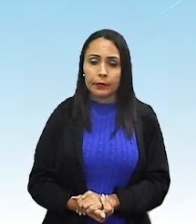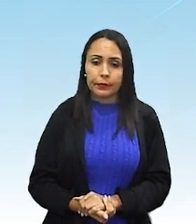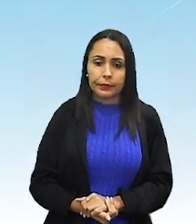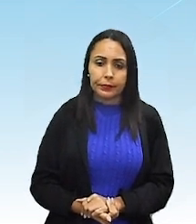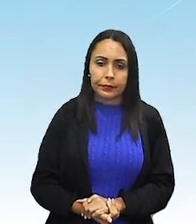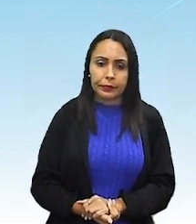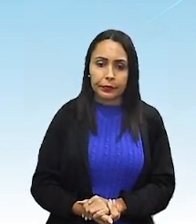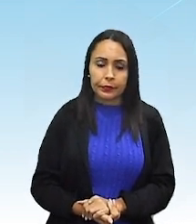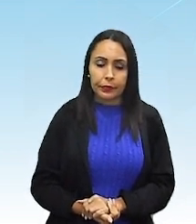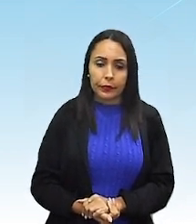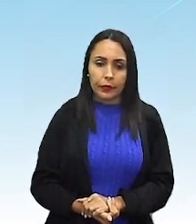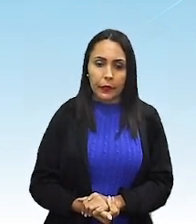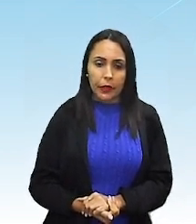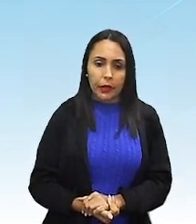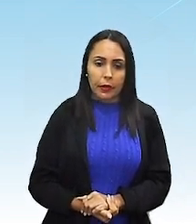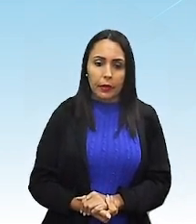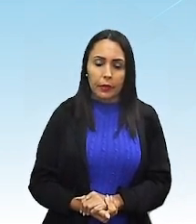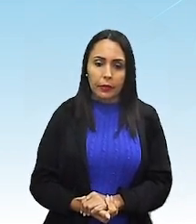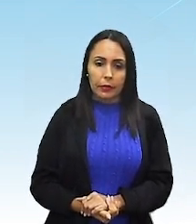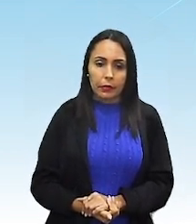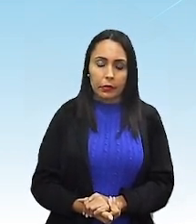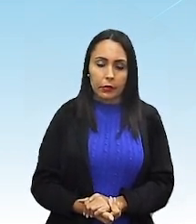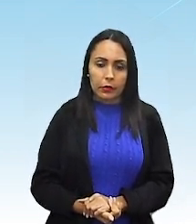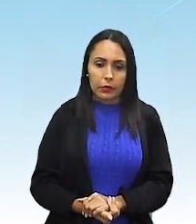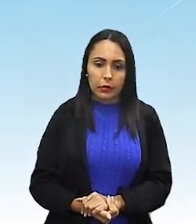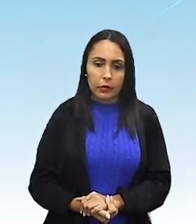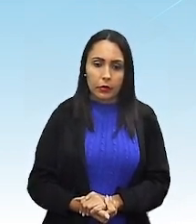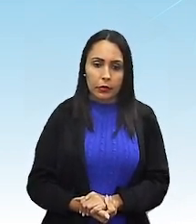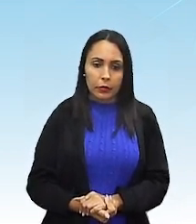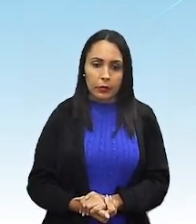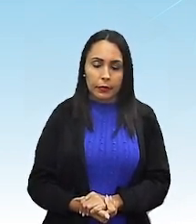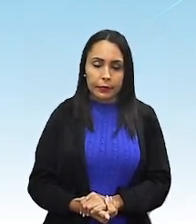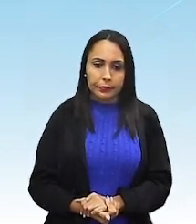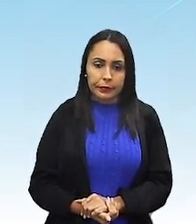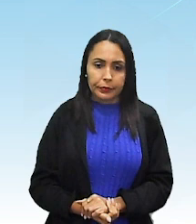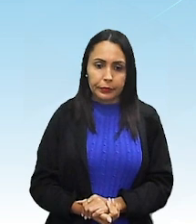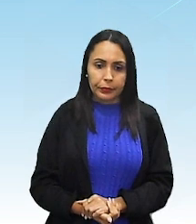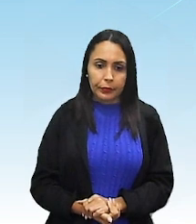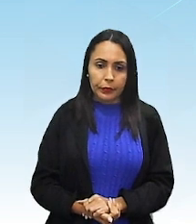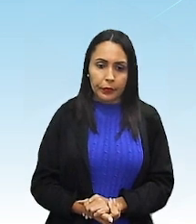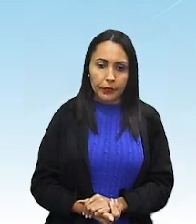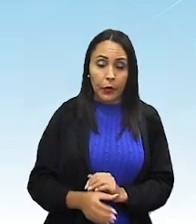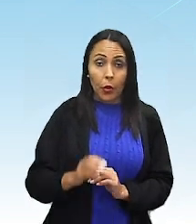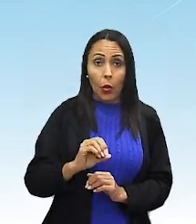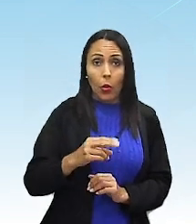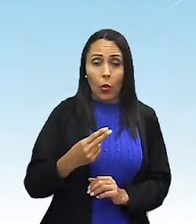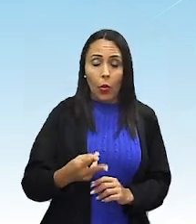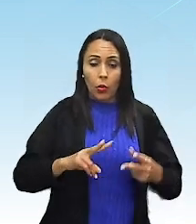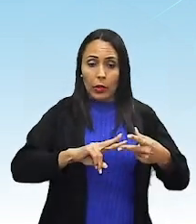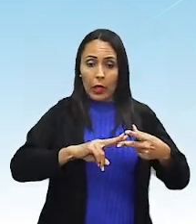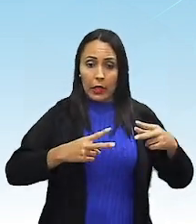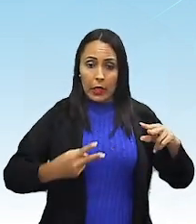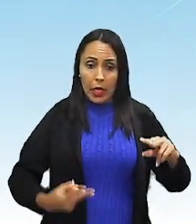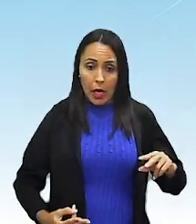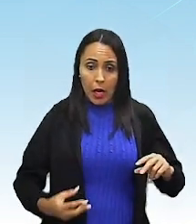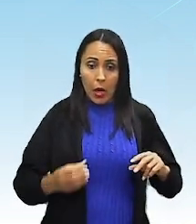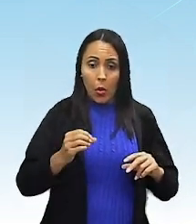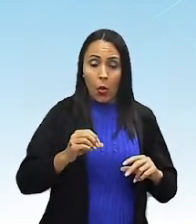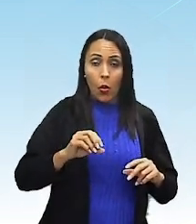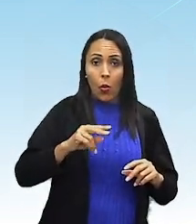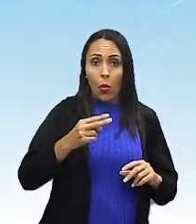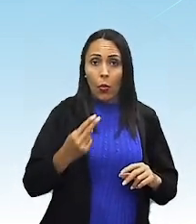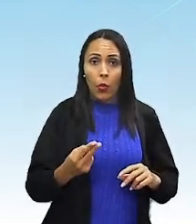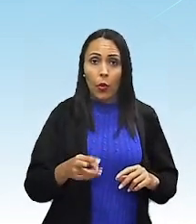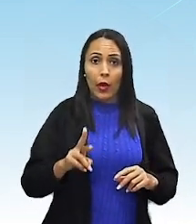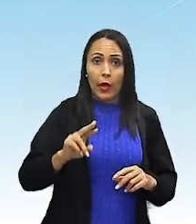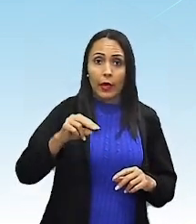Ou vai ser um vírus de DNA, ou vai ser um vírus de RNA. O vírus não tem